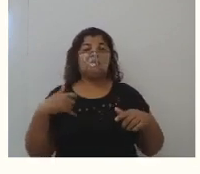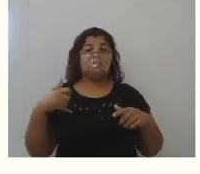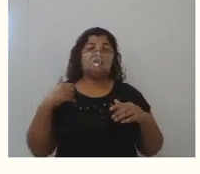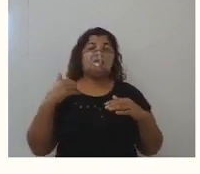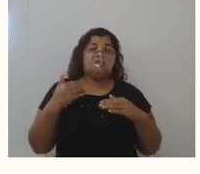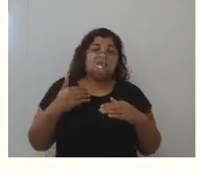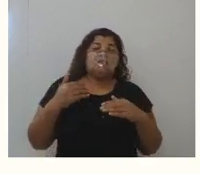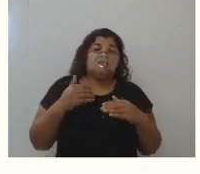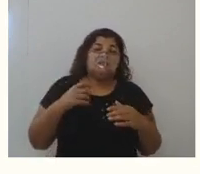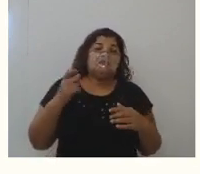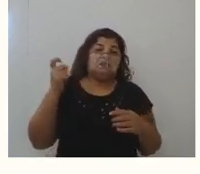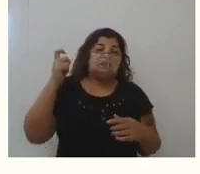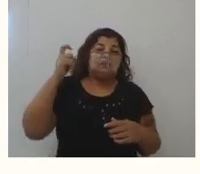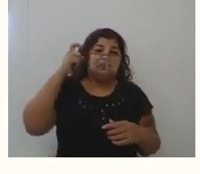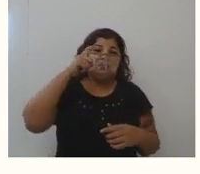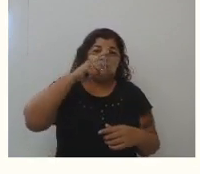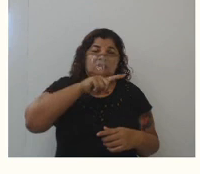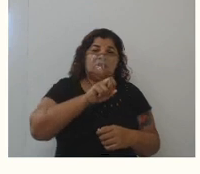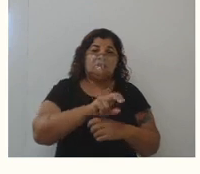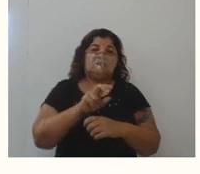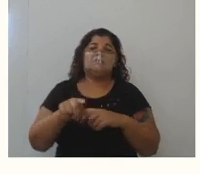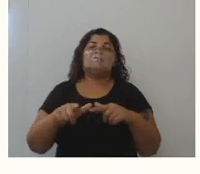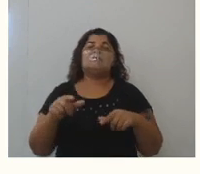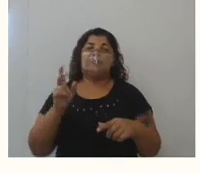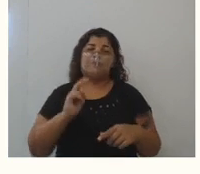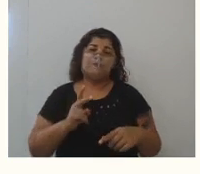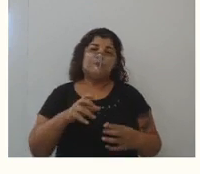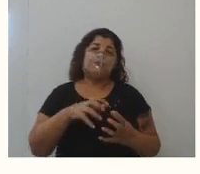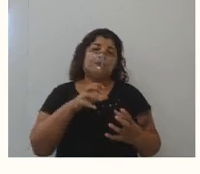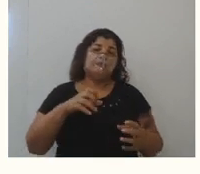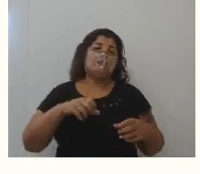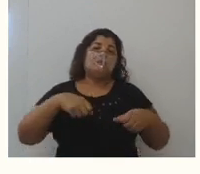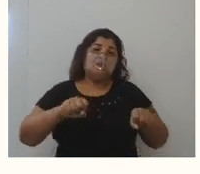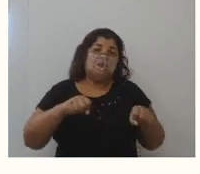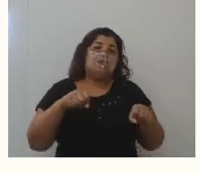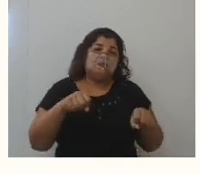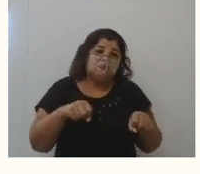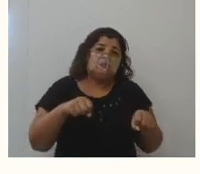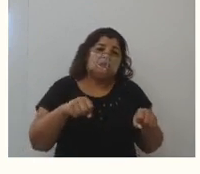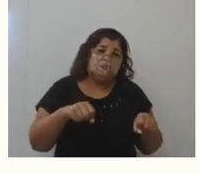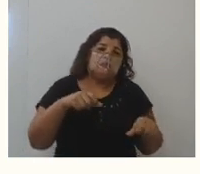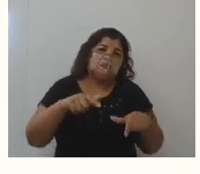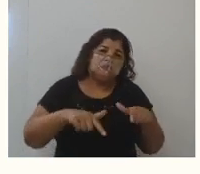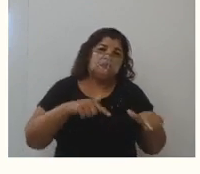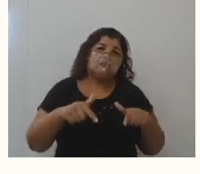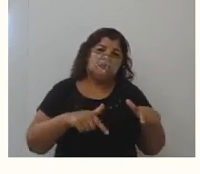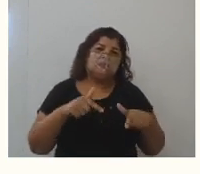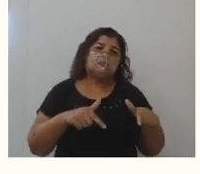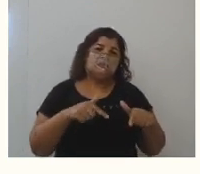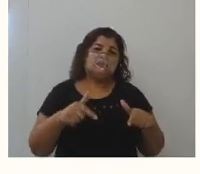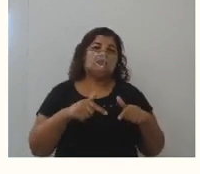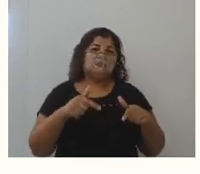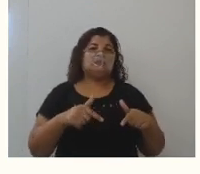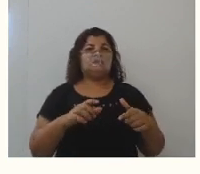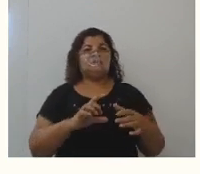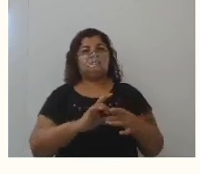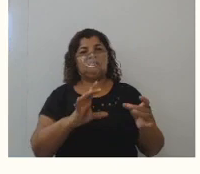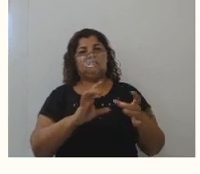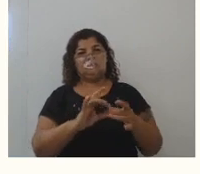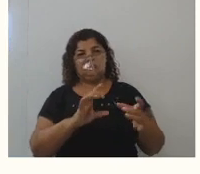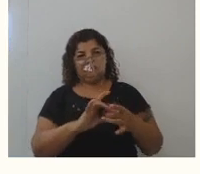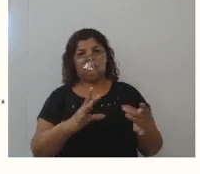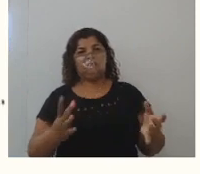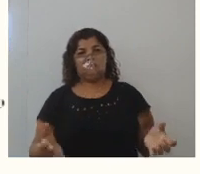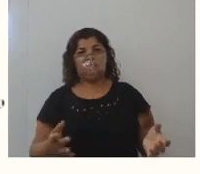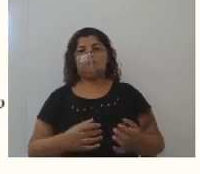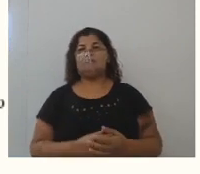é mais difícil a gente conseguir emprego, ele está lá trabalhando na sua moto, trabalhando para o que se chama aí o Uber